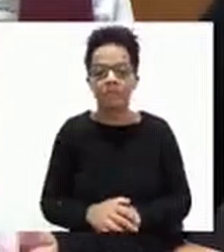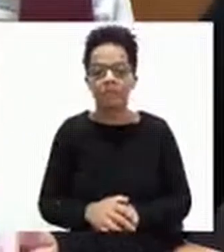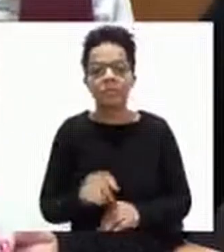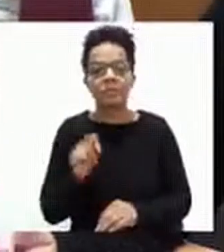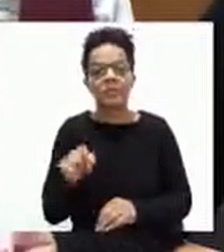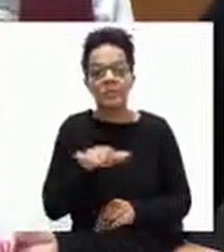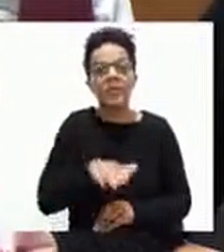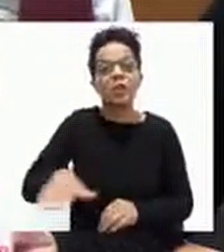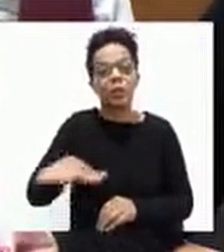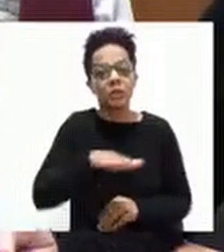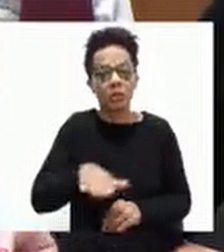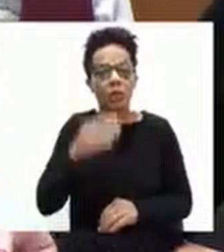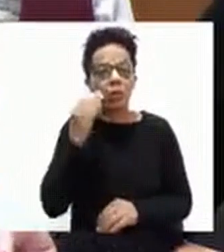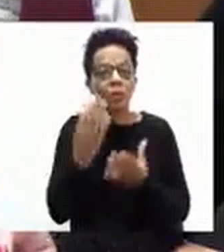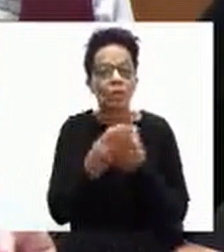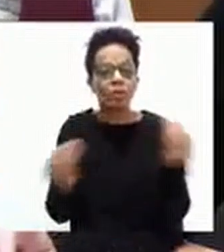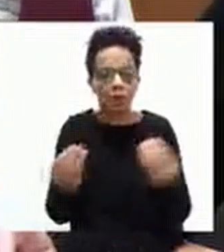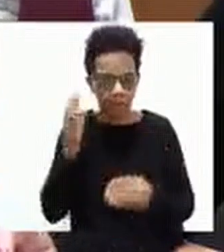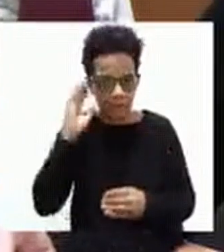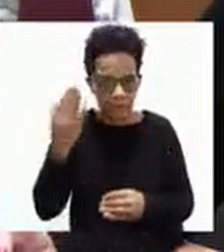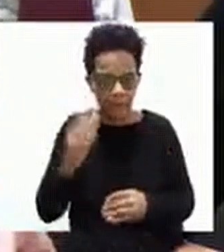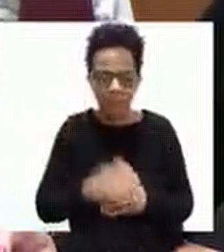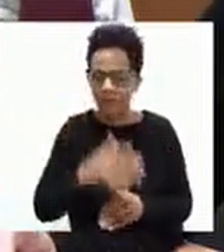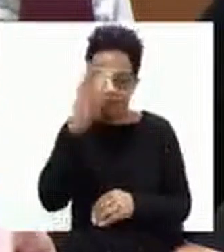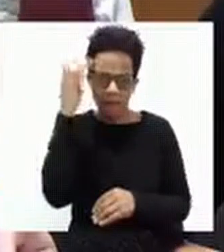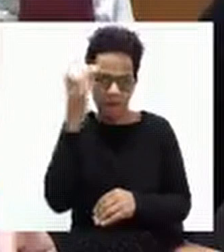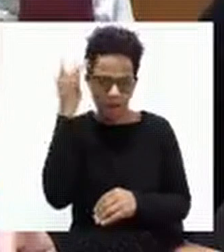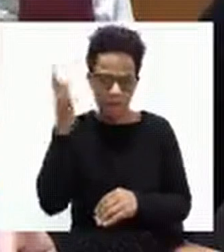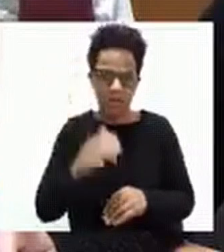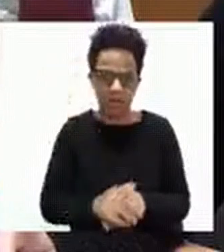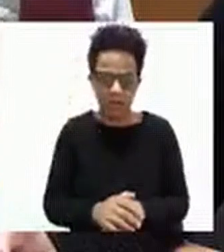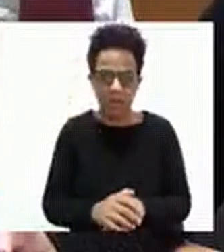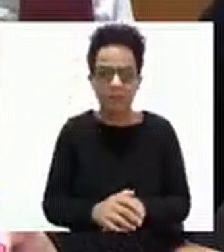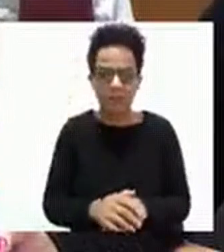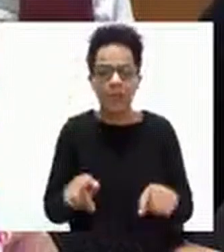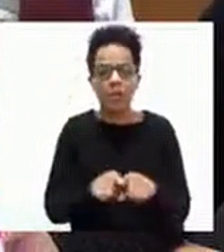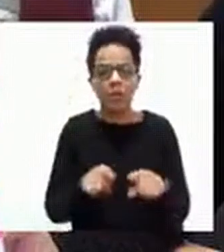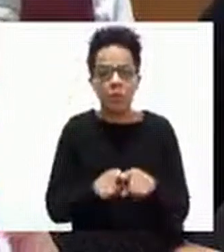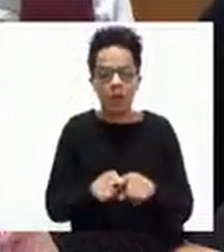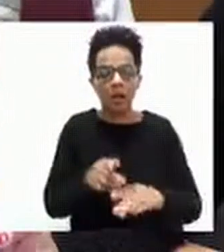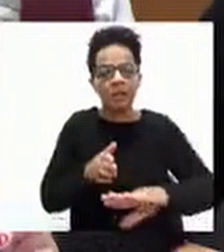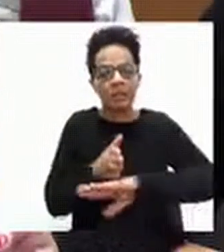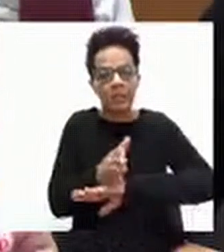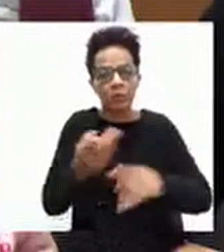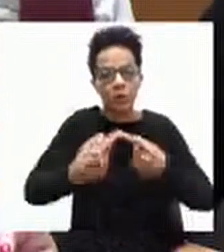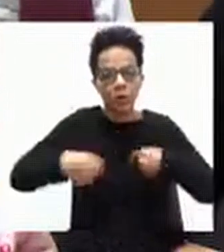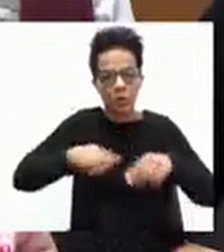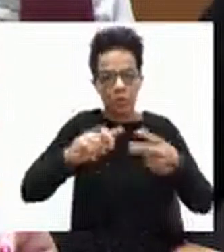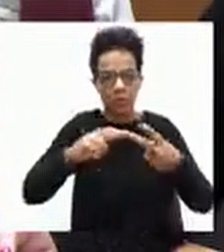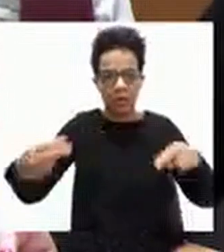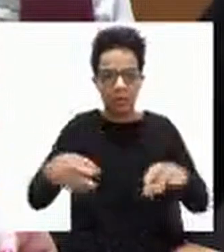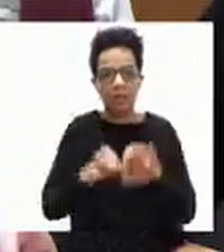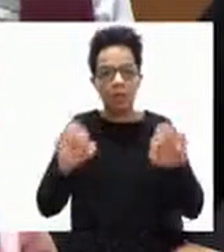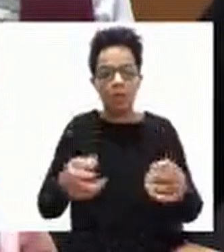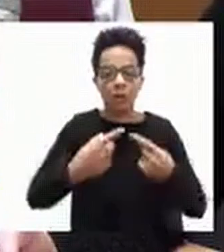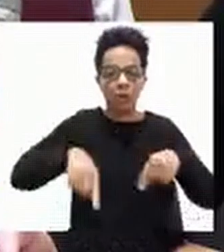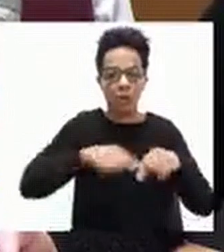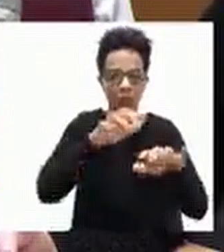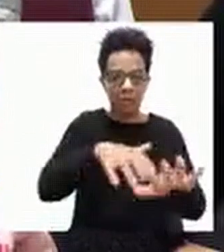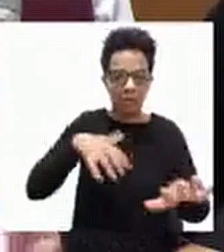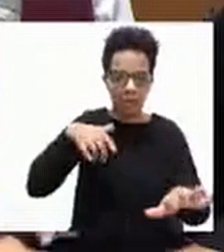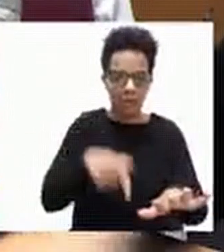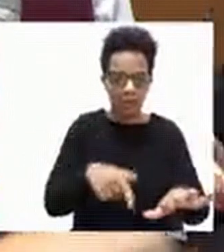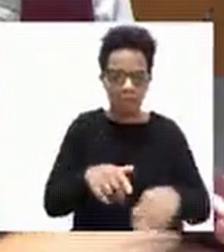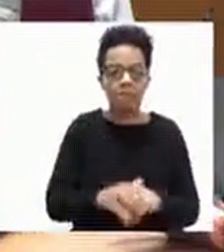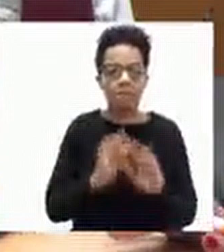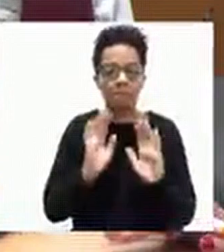situação resolvia-se, sabe como? Muito facilmente, transmitindo em direto as reuniões de Câmara, tal como acontece com as reuniões desta Assembleia. Mas na